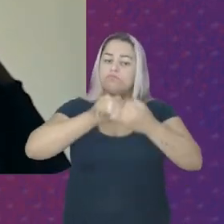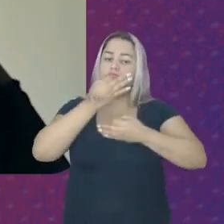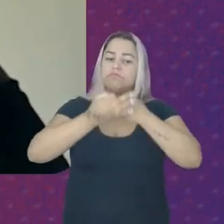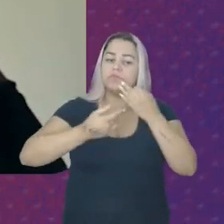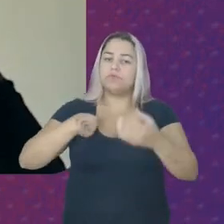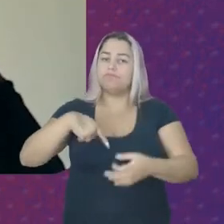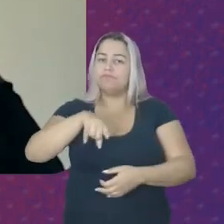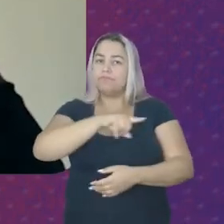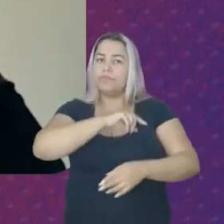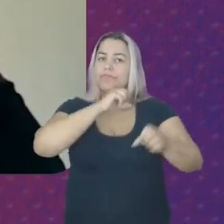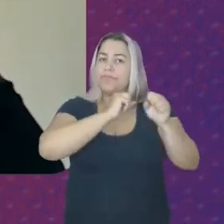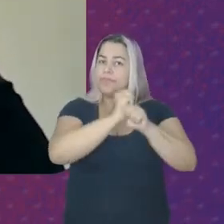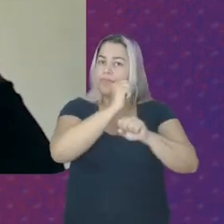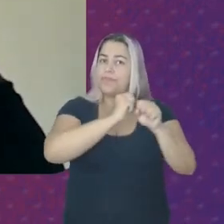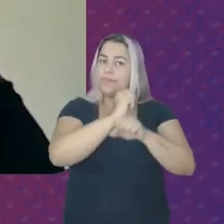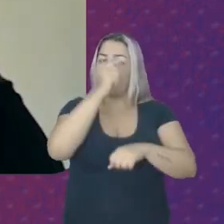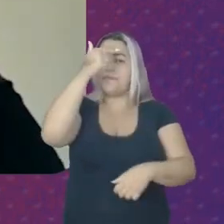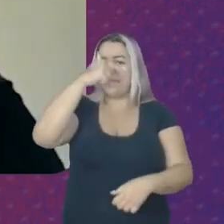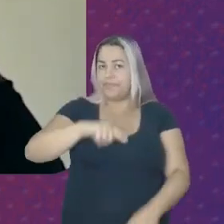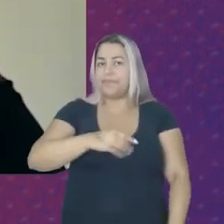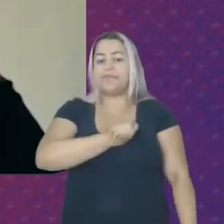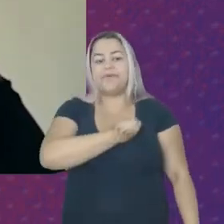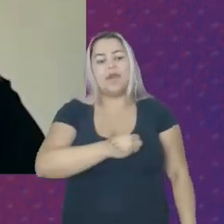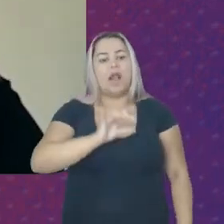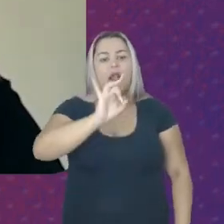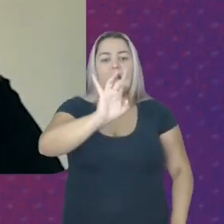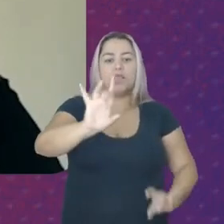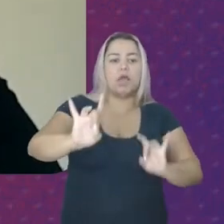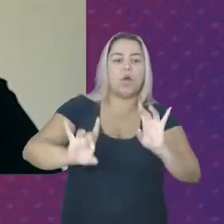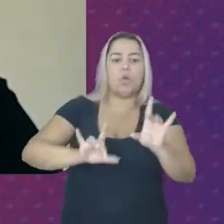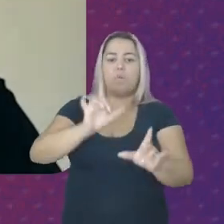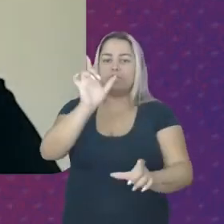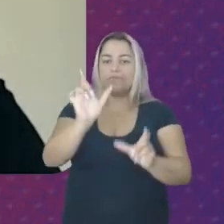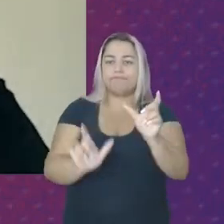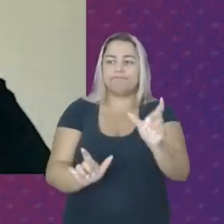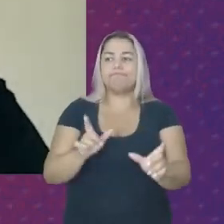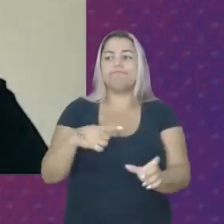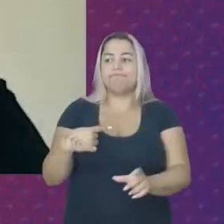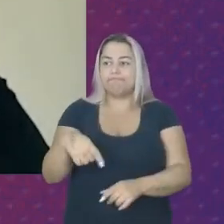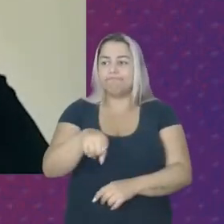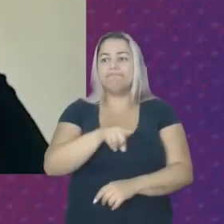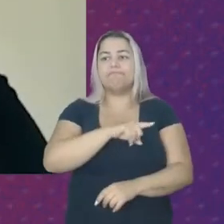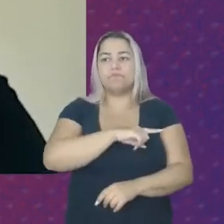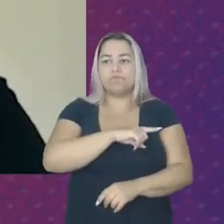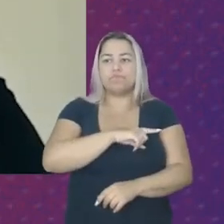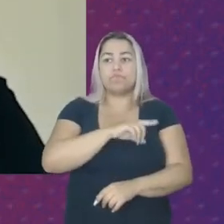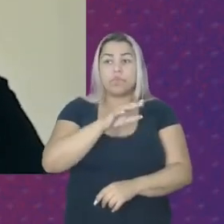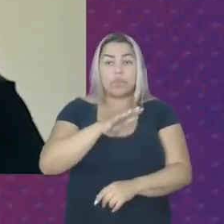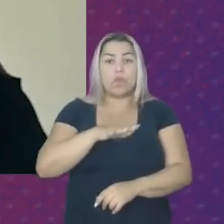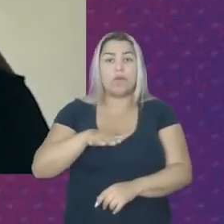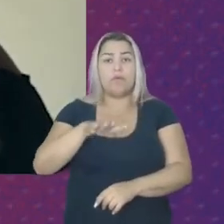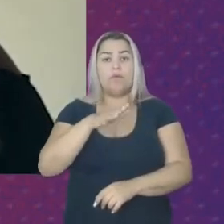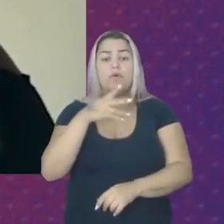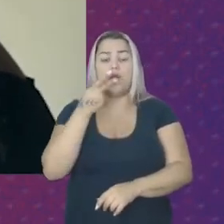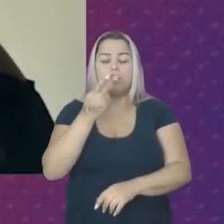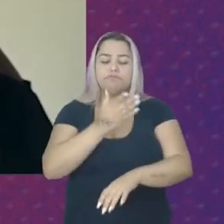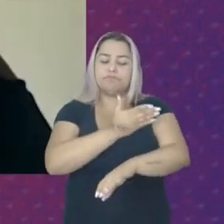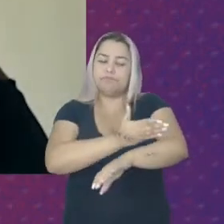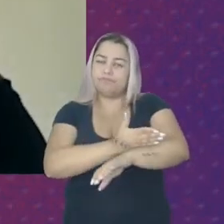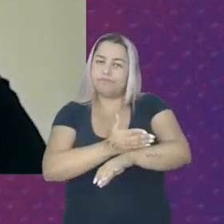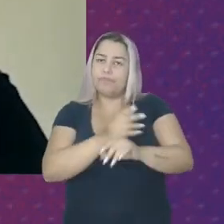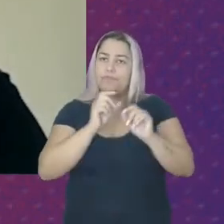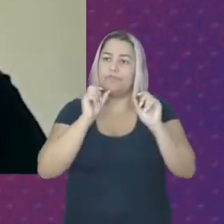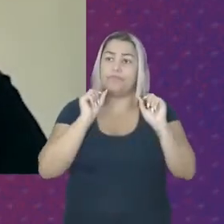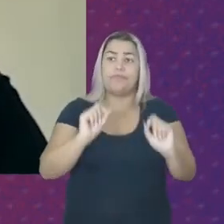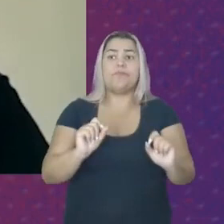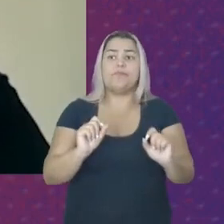construção política, a vivência de cada uma de nós diz muito sobre como a sociedade brasileira de fato é. Eu costumo dizer, se você quer conhecer de